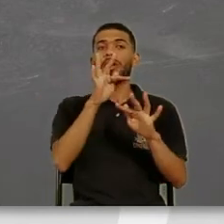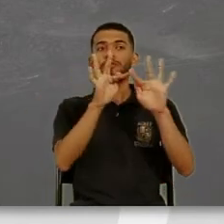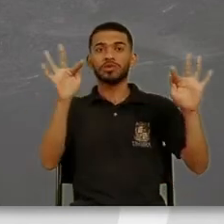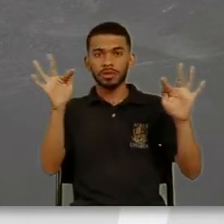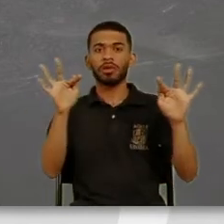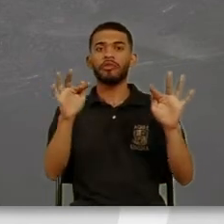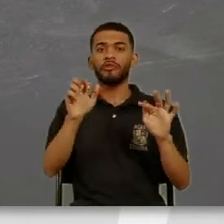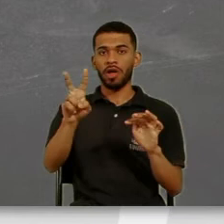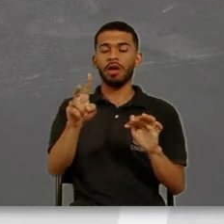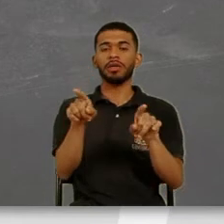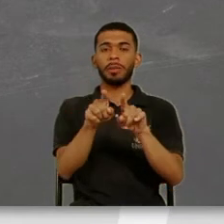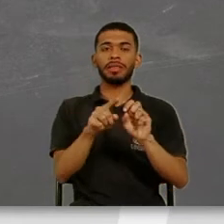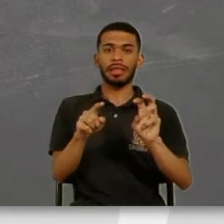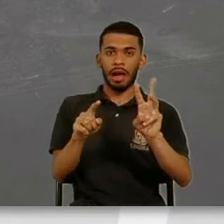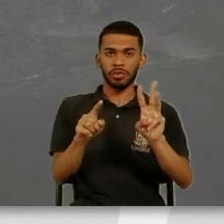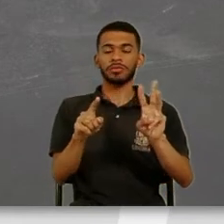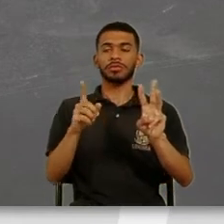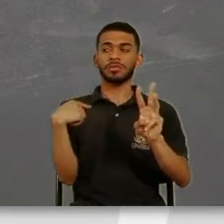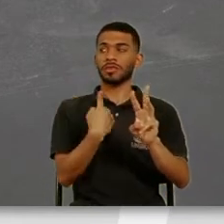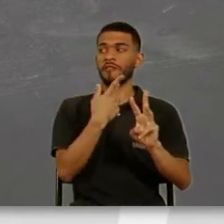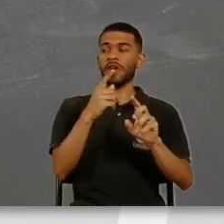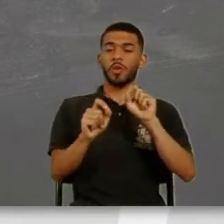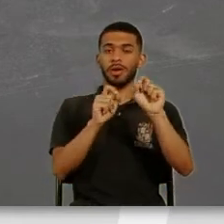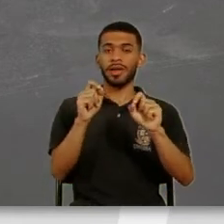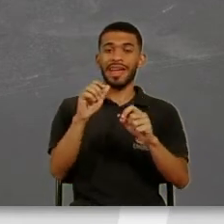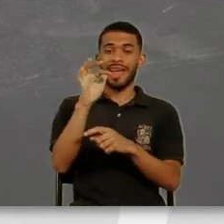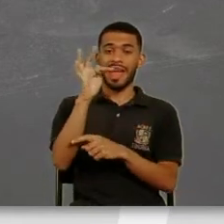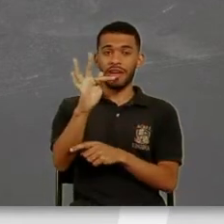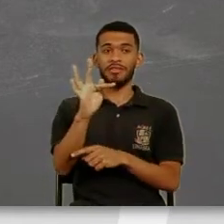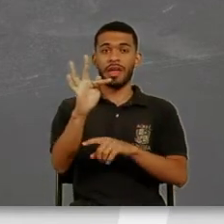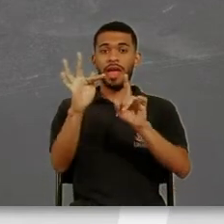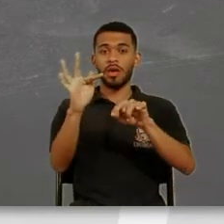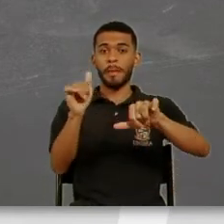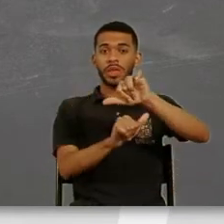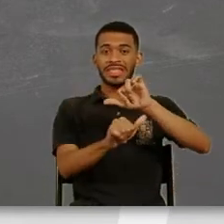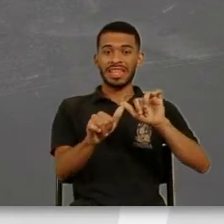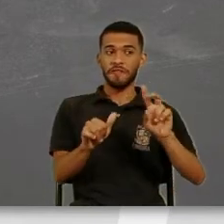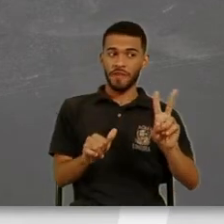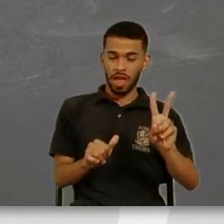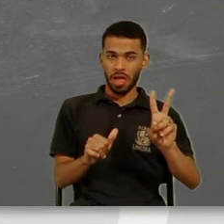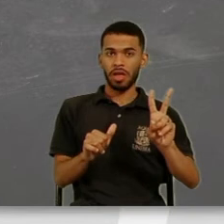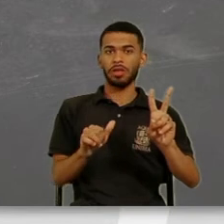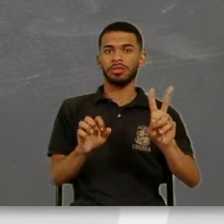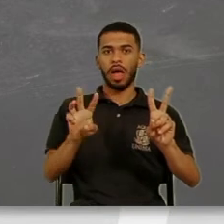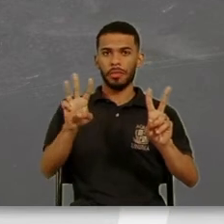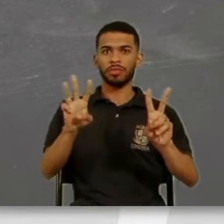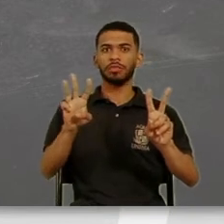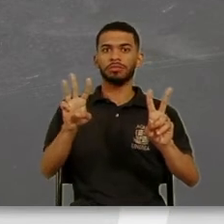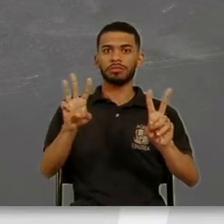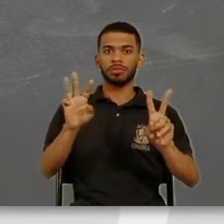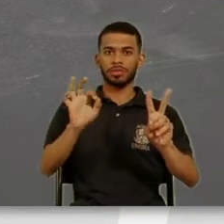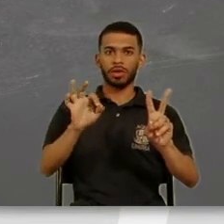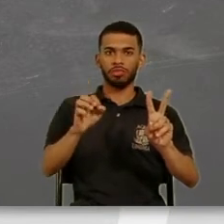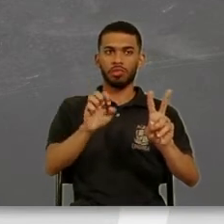contradomínio W, a gente diz que F é uma transformação de V em W ou uma